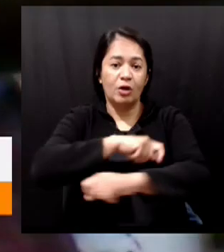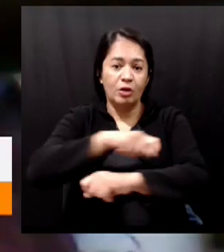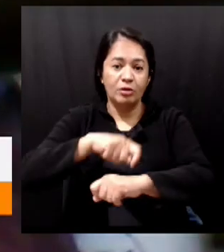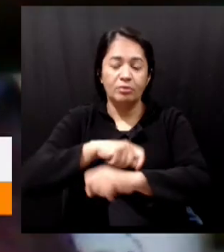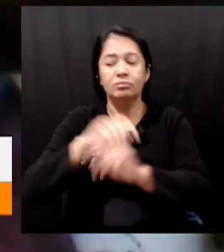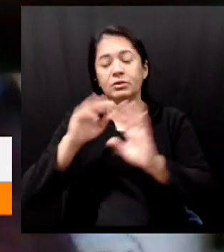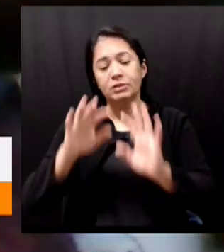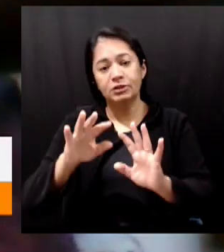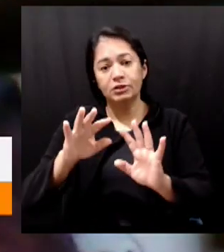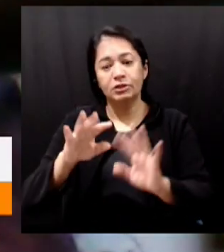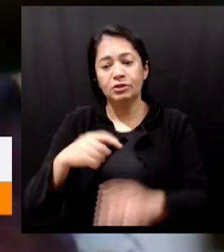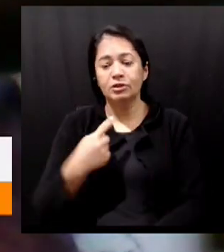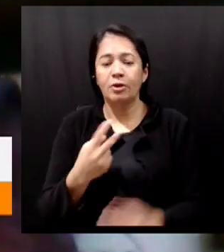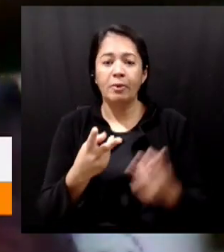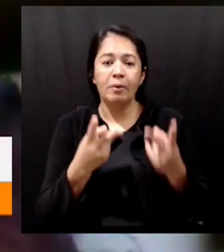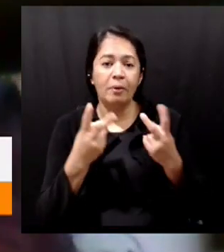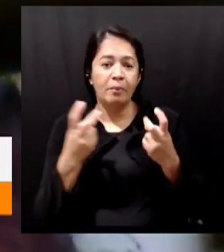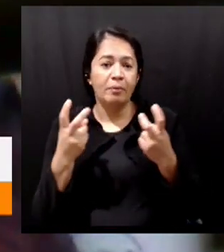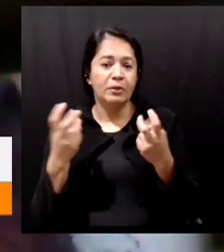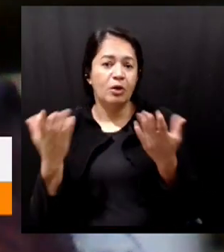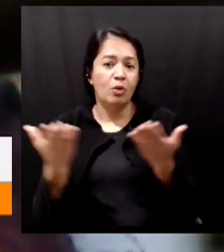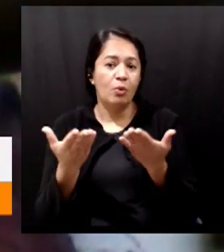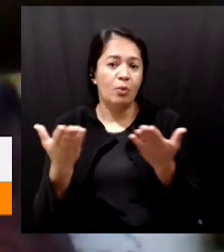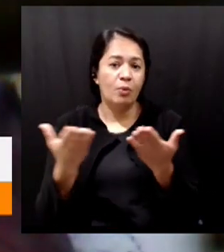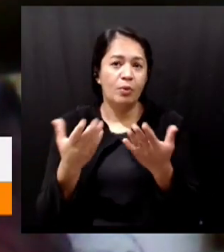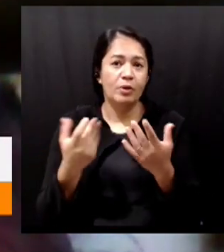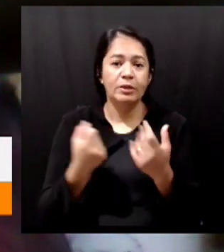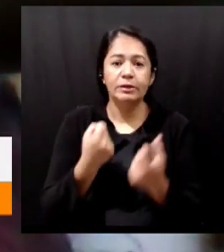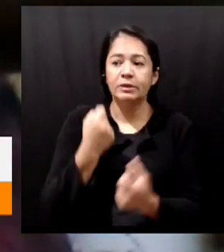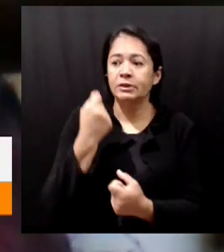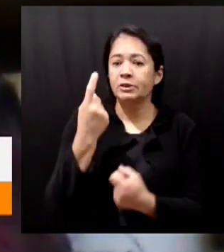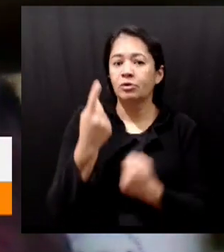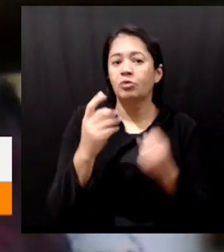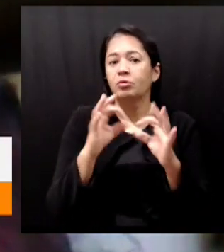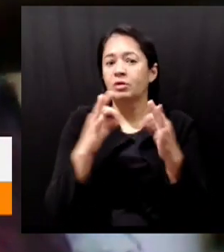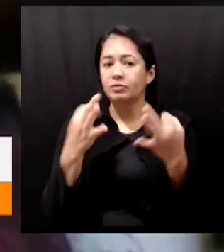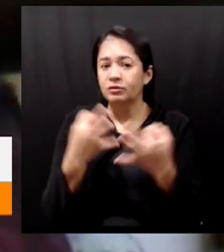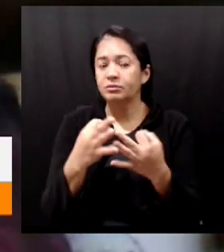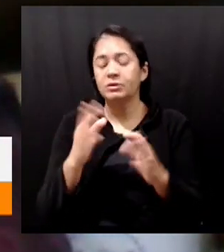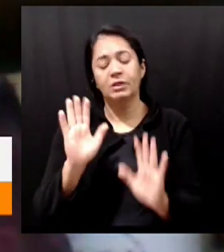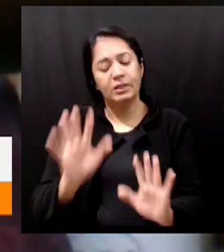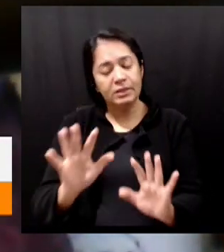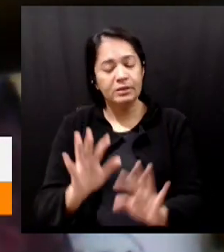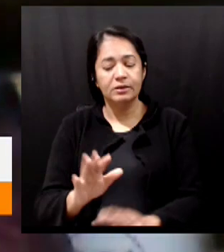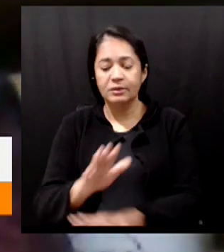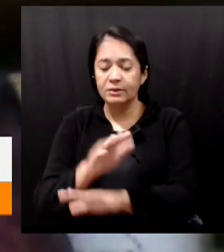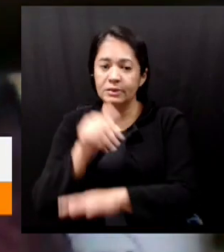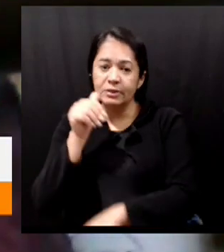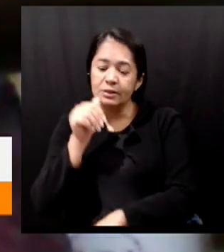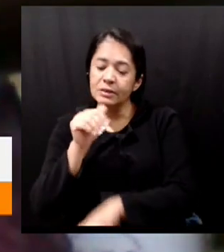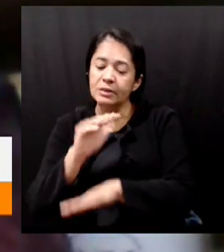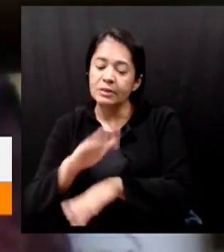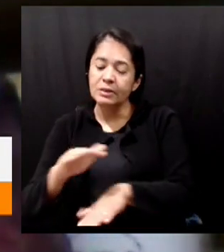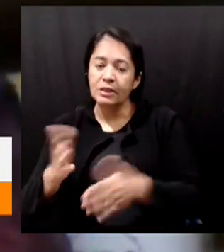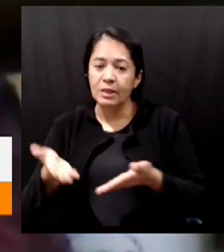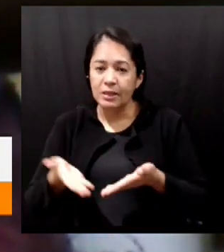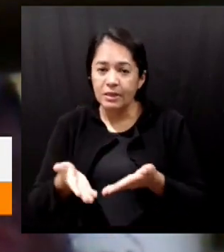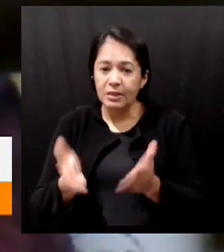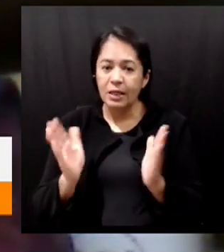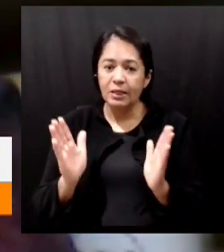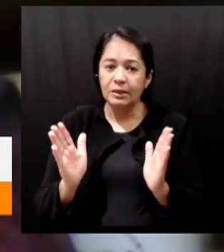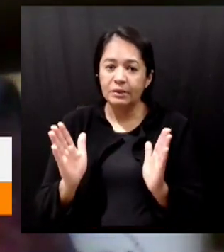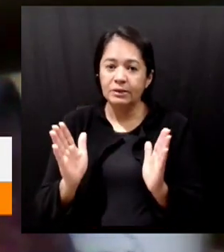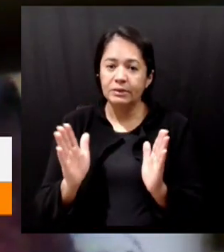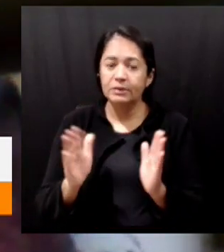percebe que hoje, ainda em algumas famílias, existe isso. A criança nasce, a mãe vai explicando,